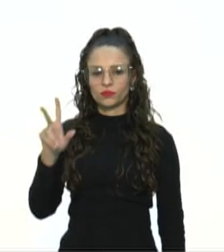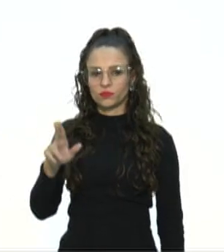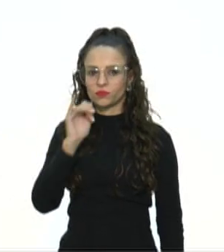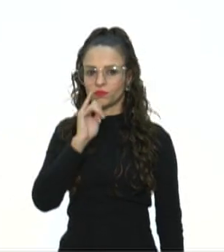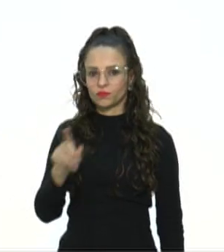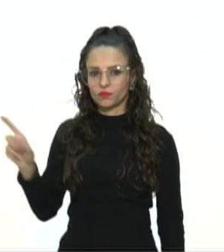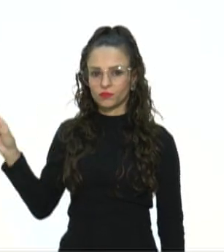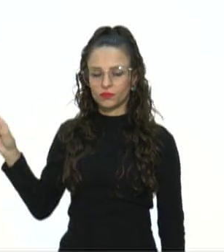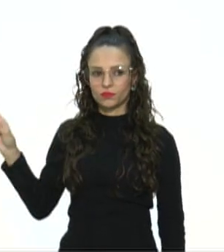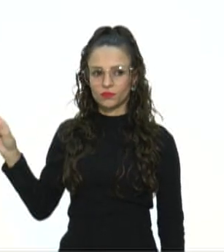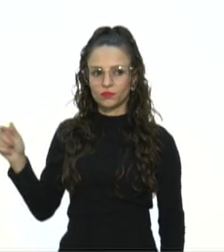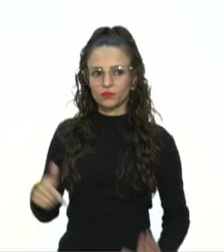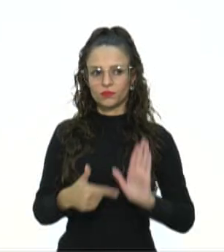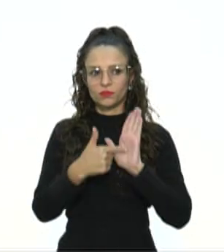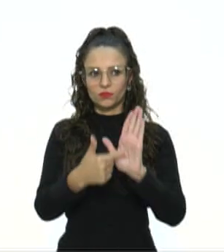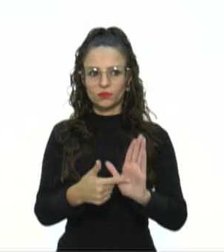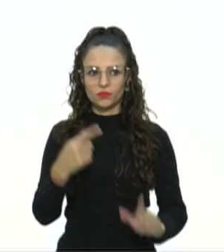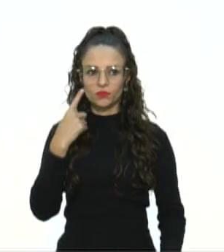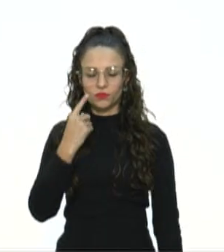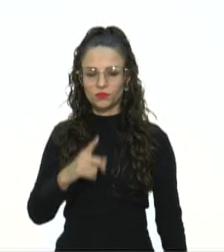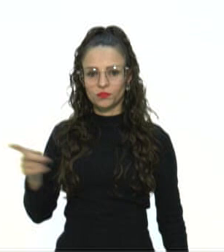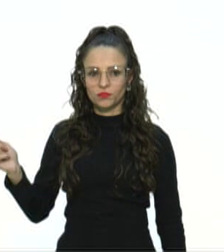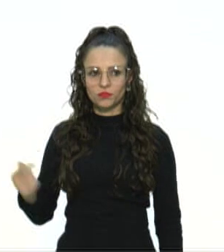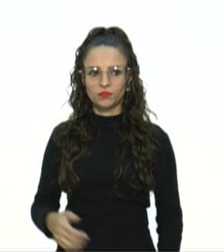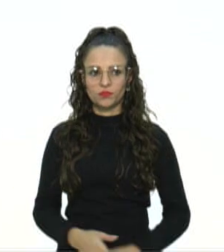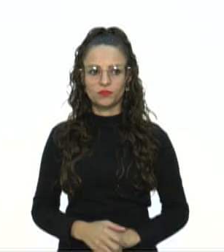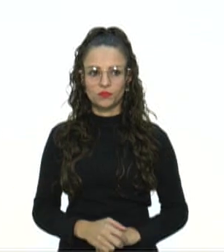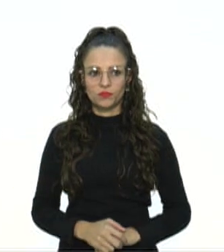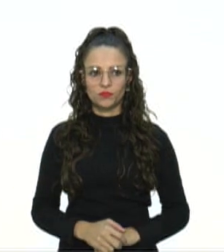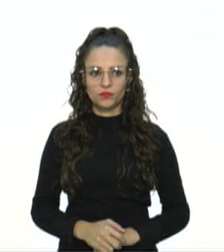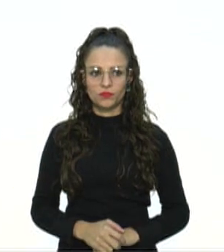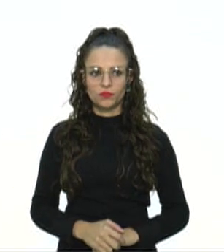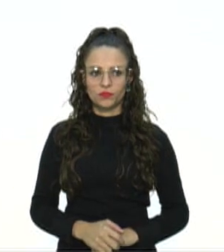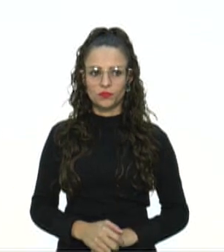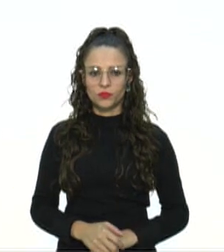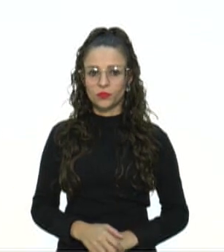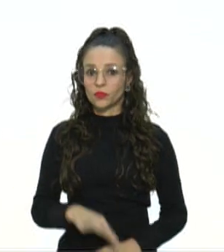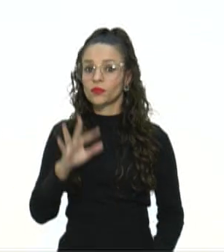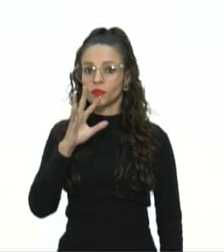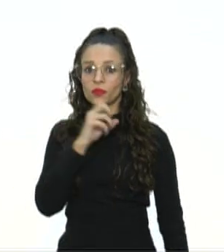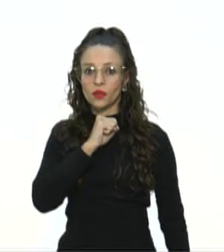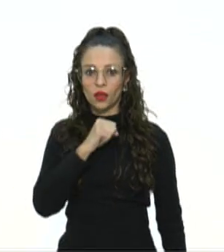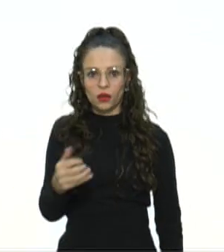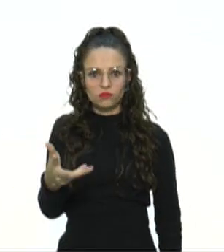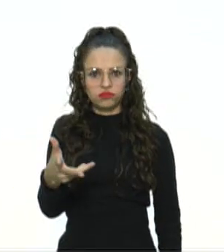nessas animações aqui, né? Pode ver que são golpes bem rápidos,